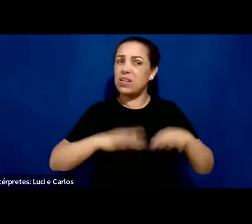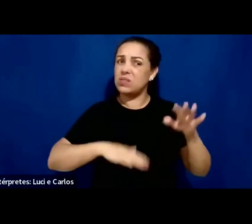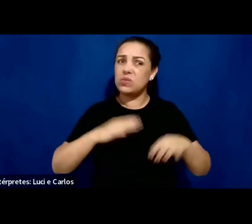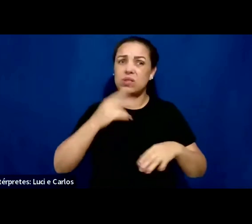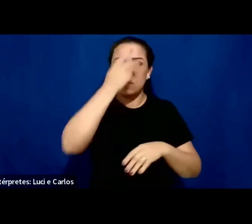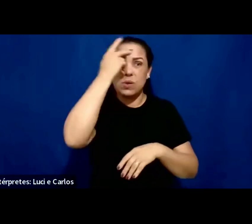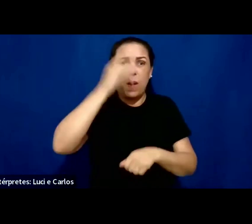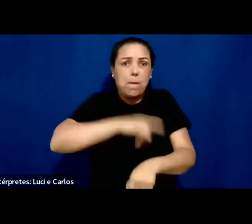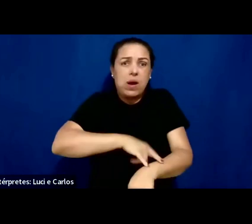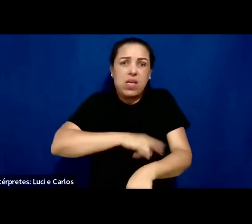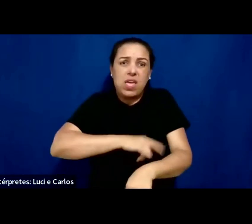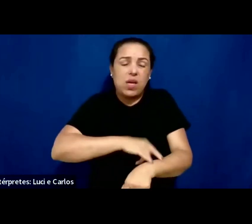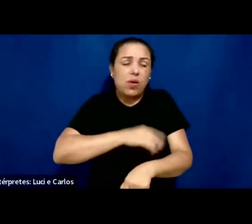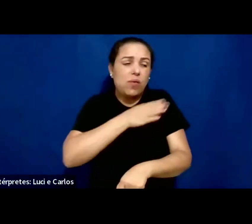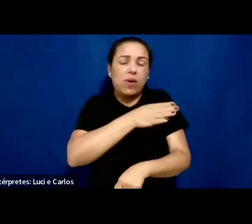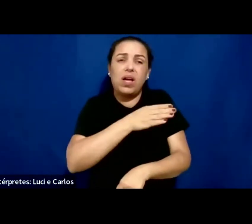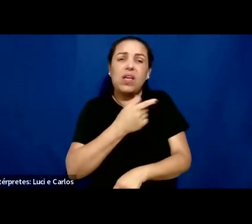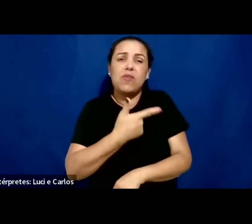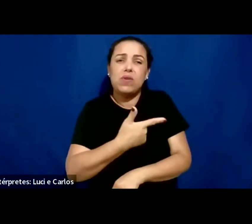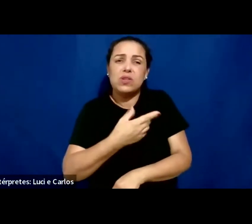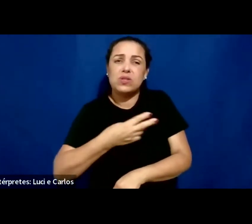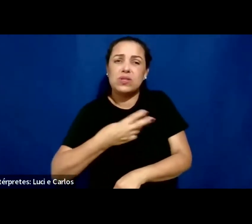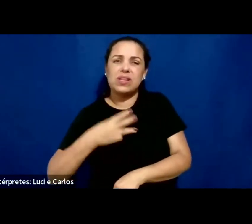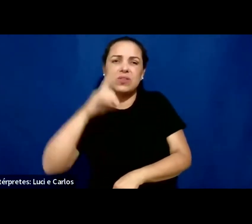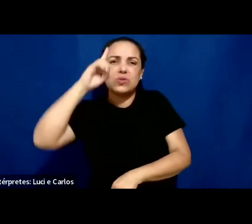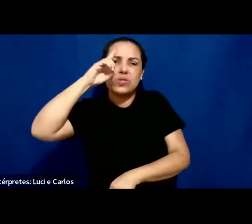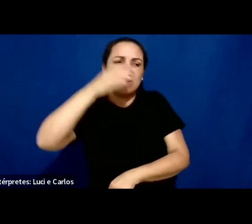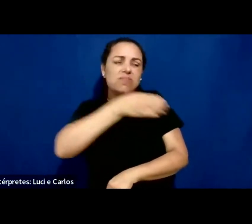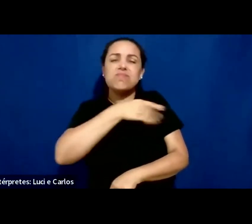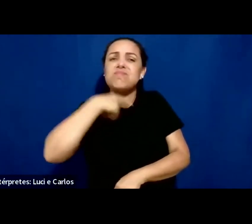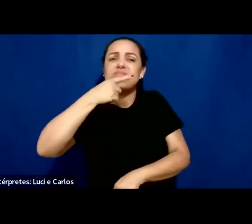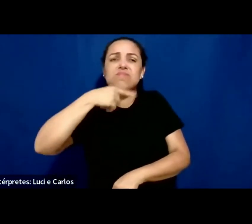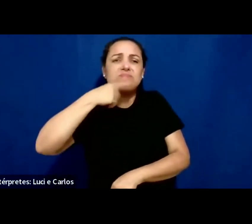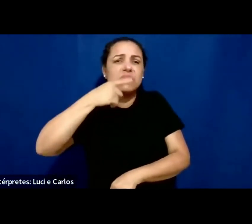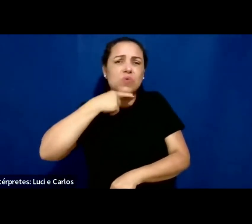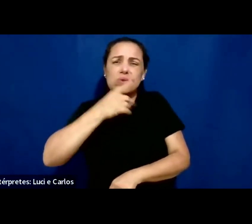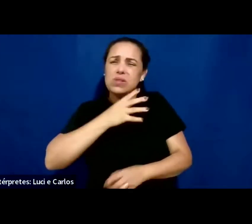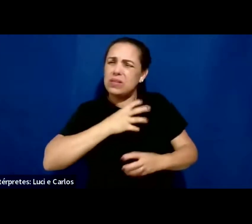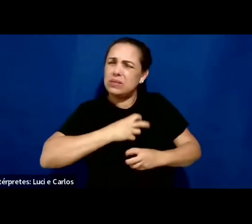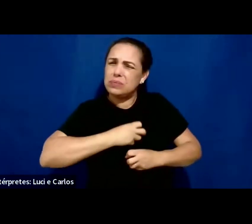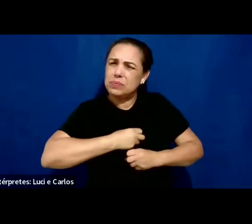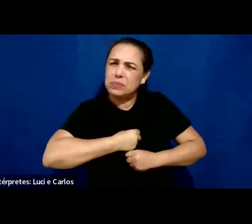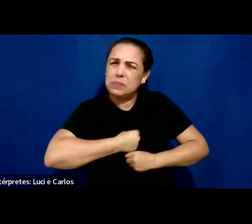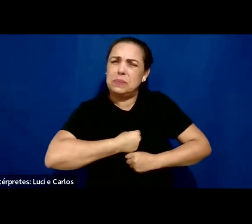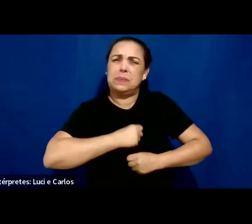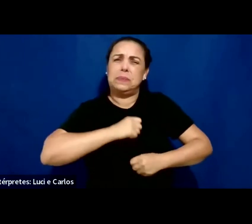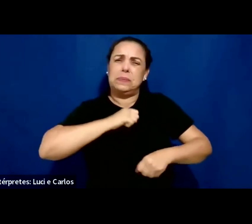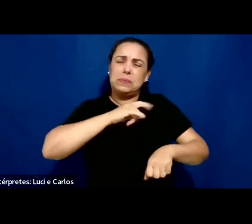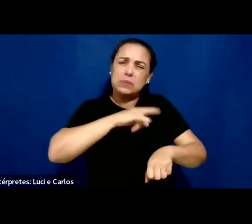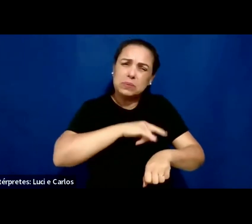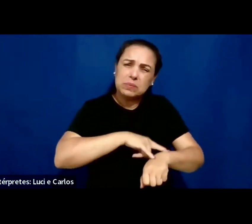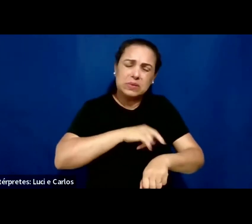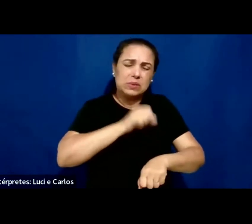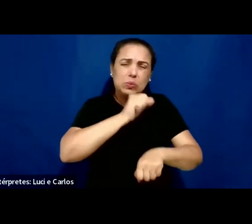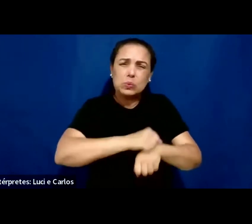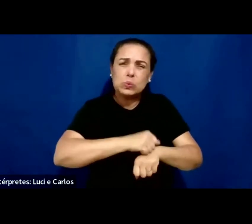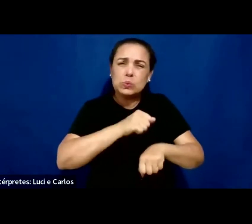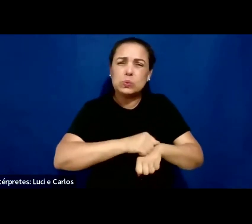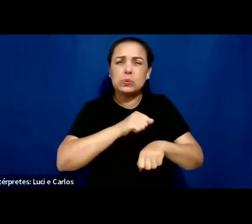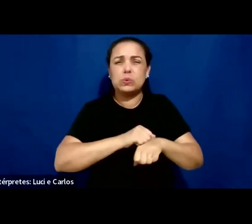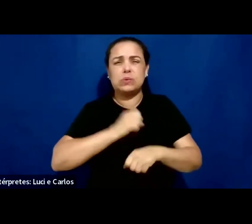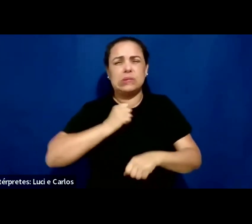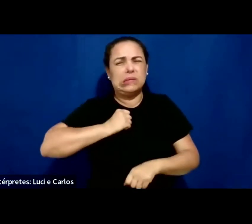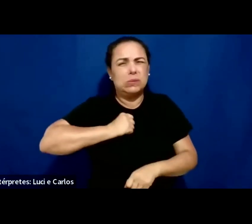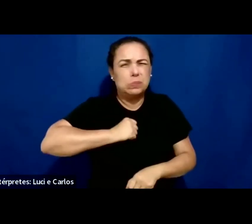23 dias sem fazer o número 2. Né? Então, cuidado. É muito importante evacuar 2, 3